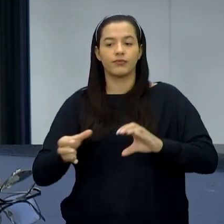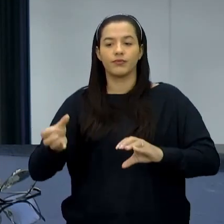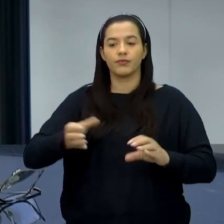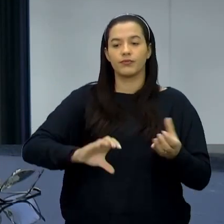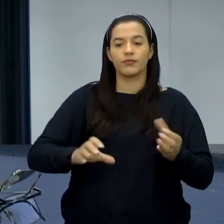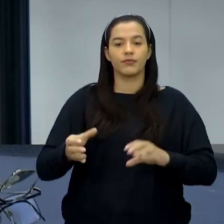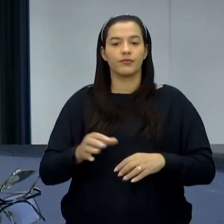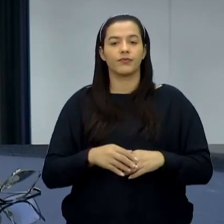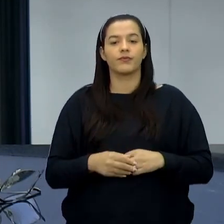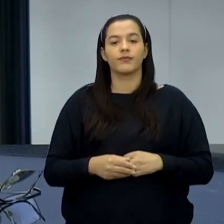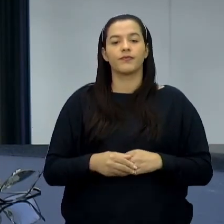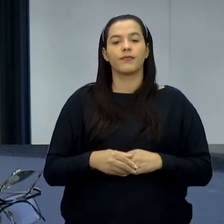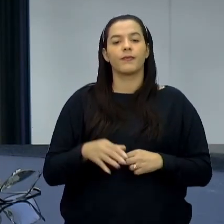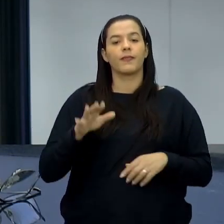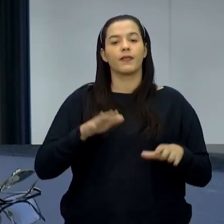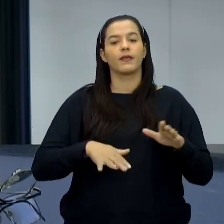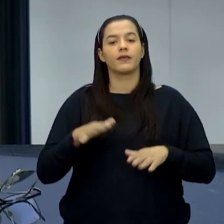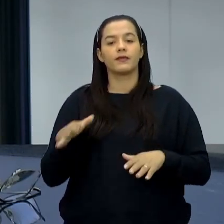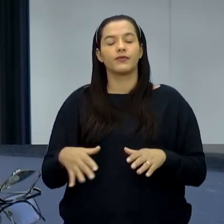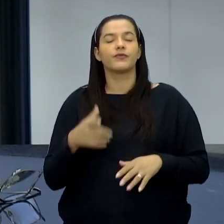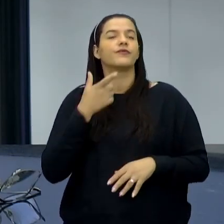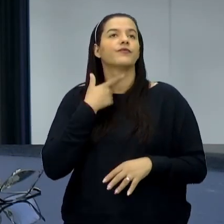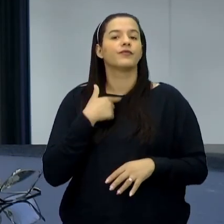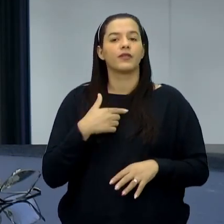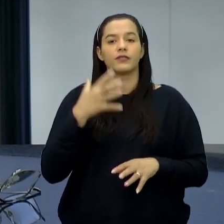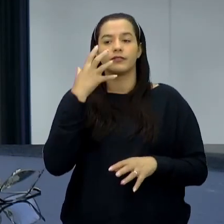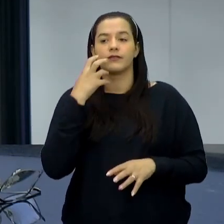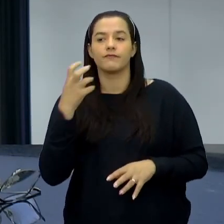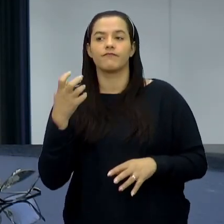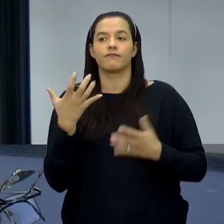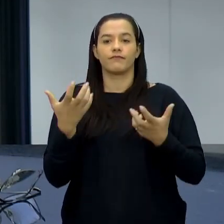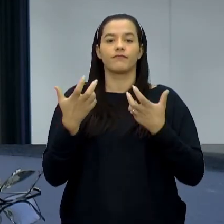Né? E isso aguça conhecimento.